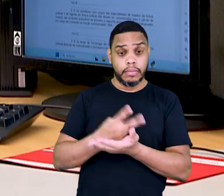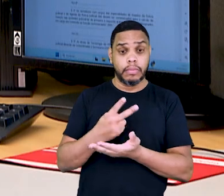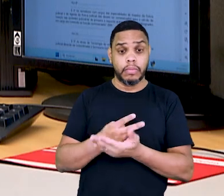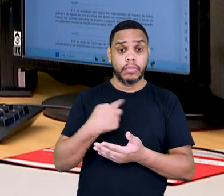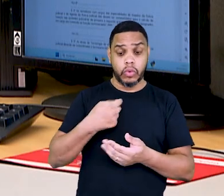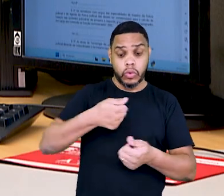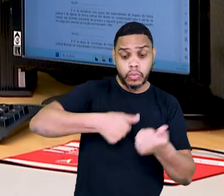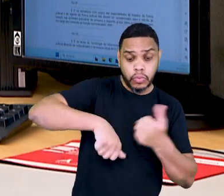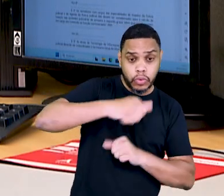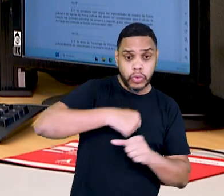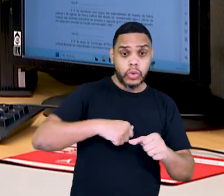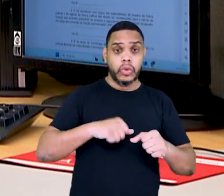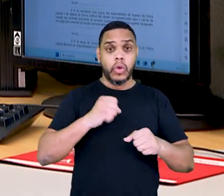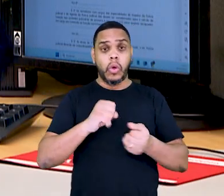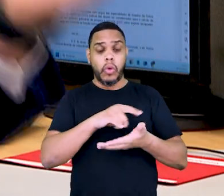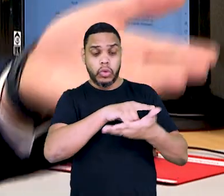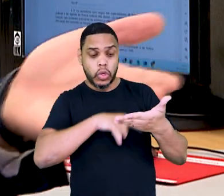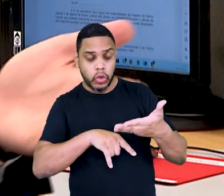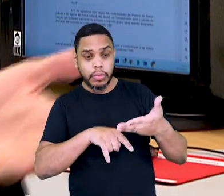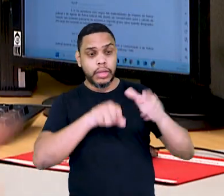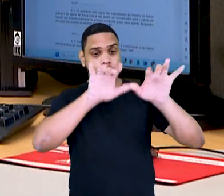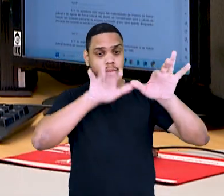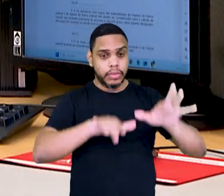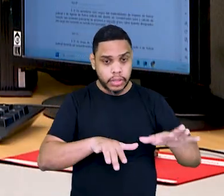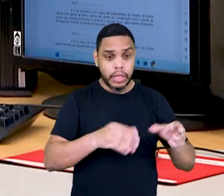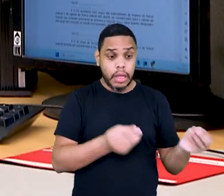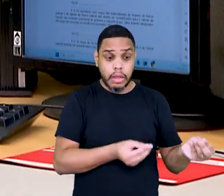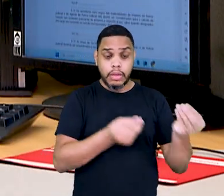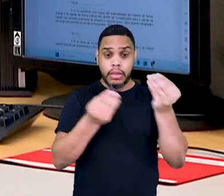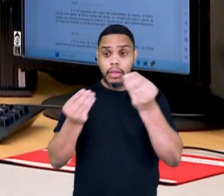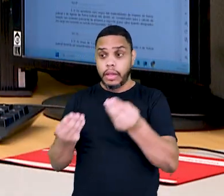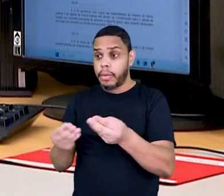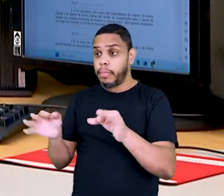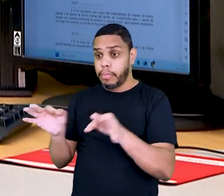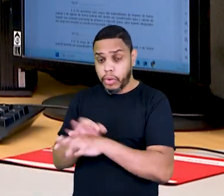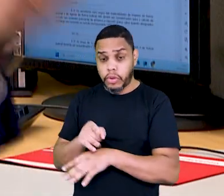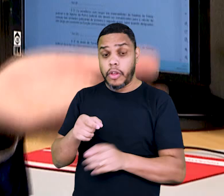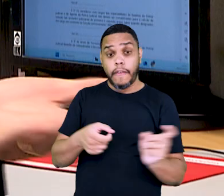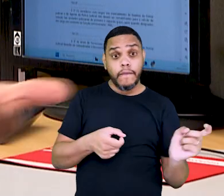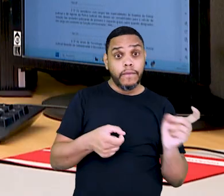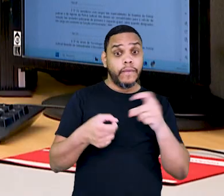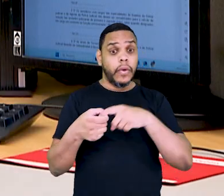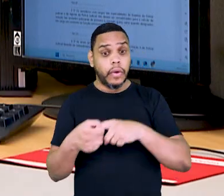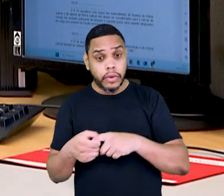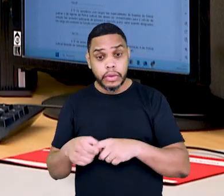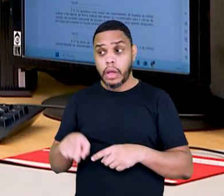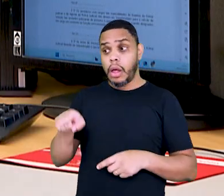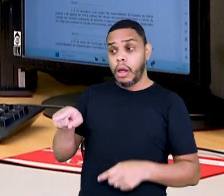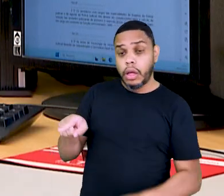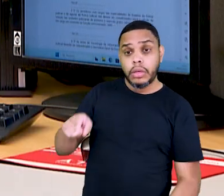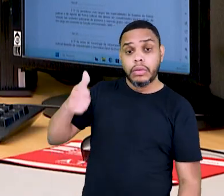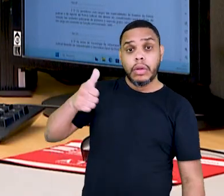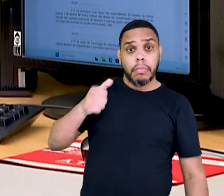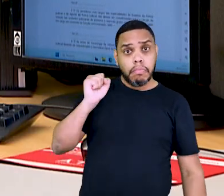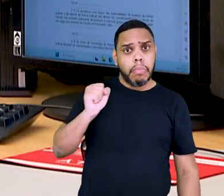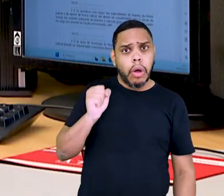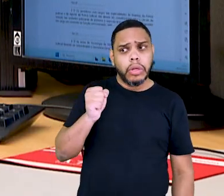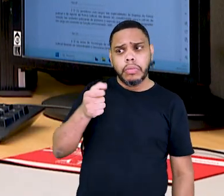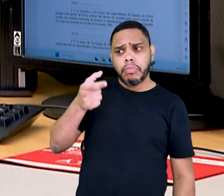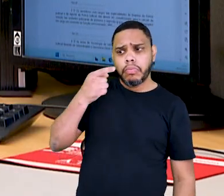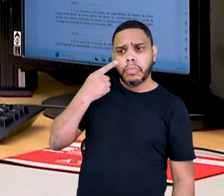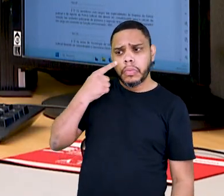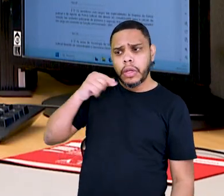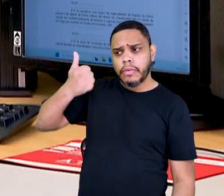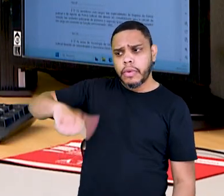ou edita o documento, ele volta para a unidade e a unidade tem a oportunidade de manter ou não